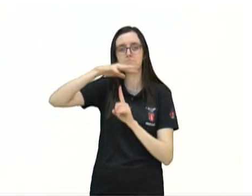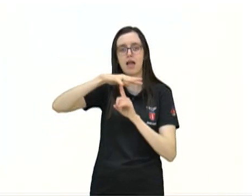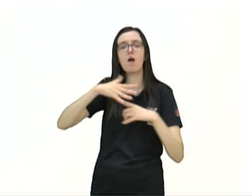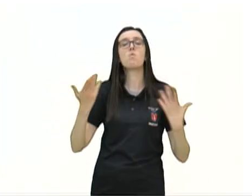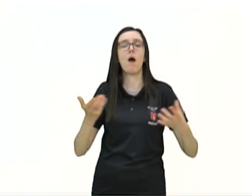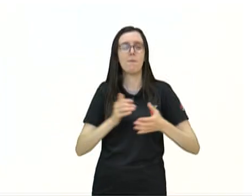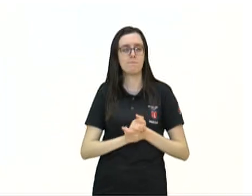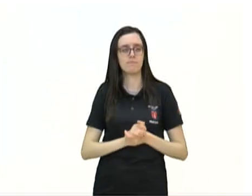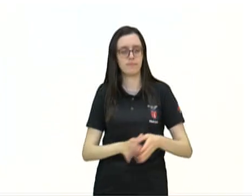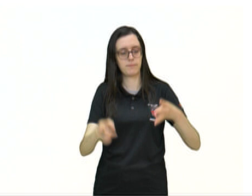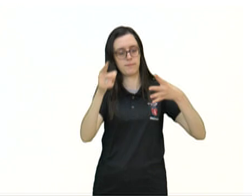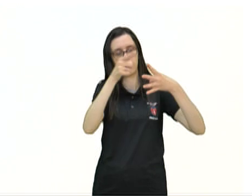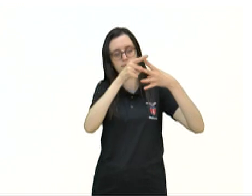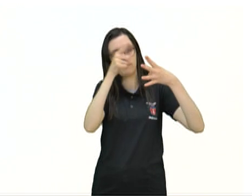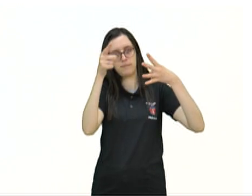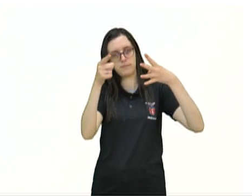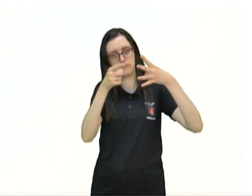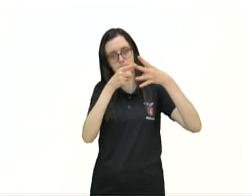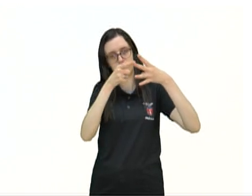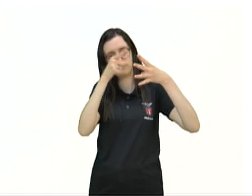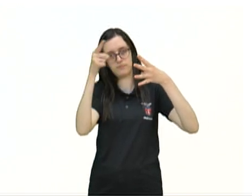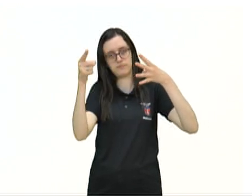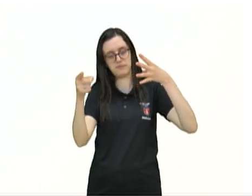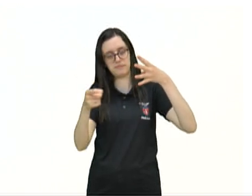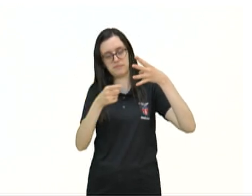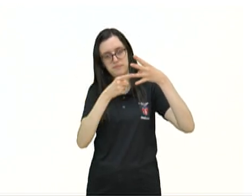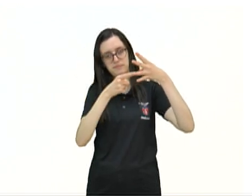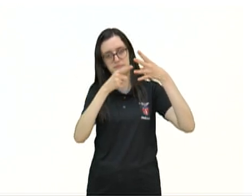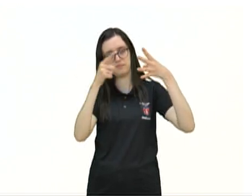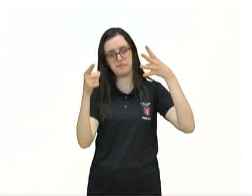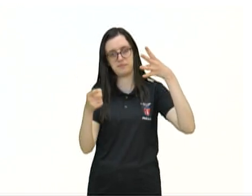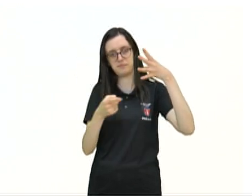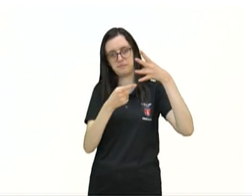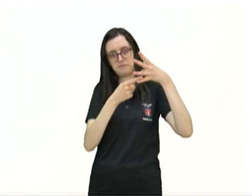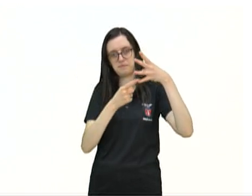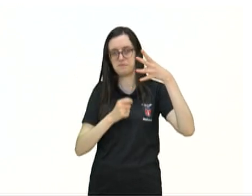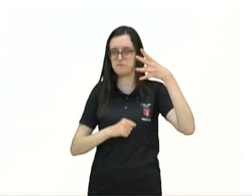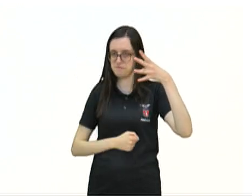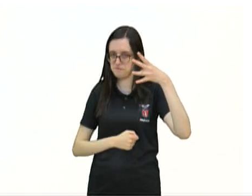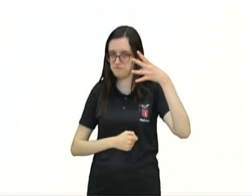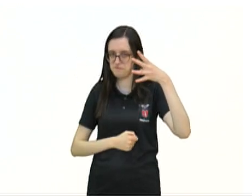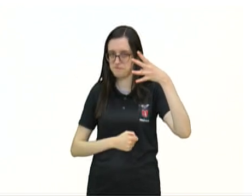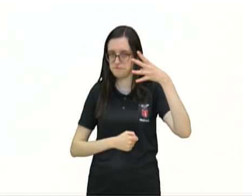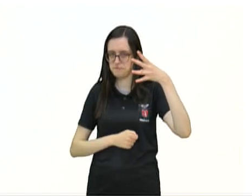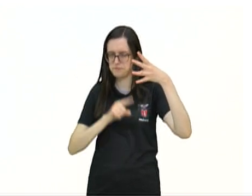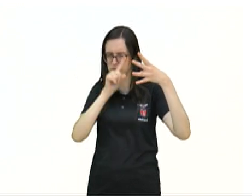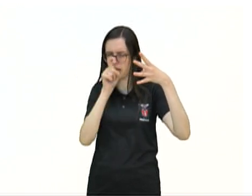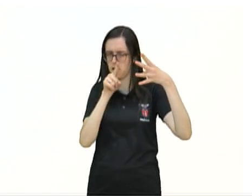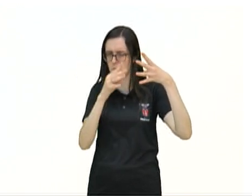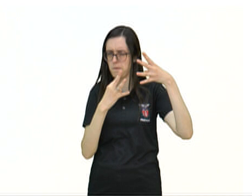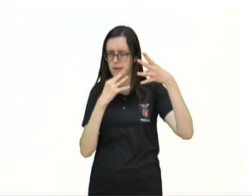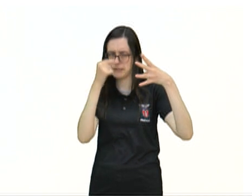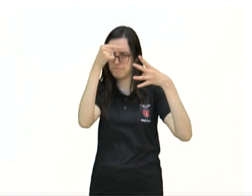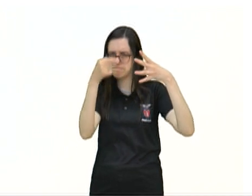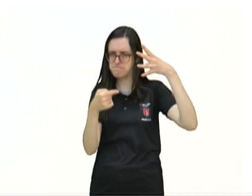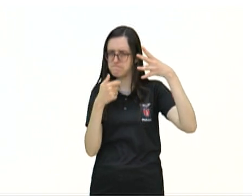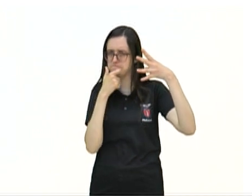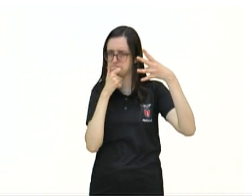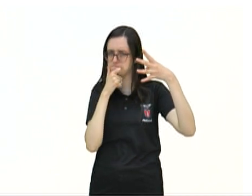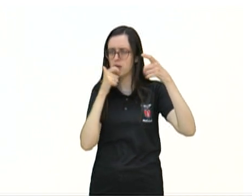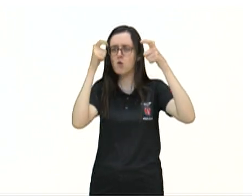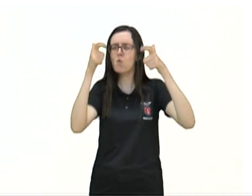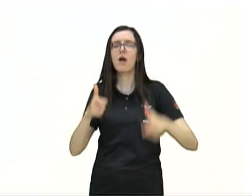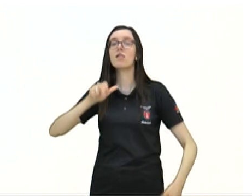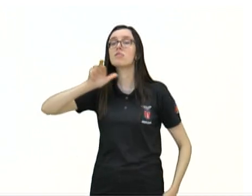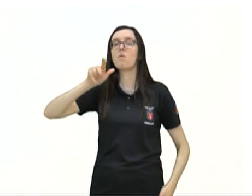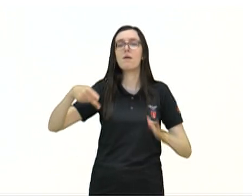Dourada, Museu Oscar Niemeyer, Parque Beto Carreiro e Parque das Aves. Será que você conhece algum desses lugares? Qual deles